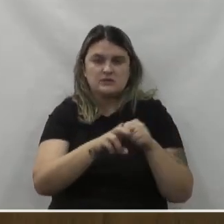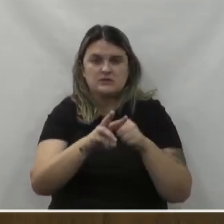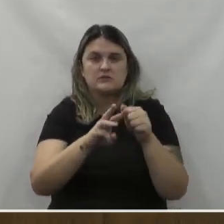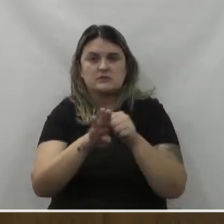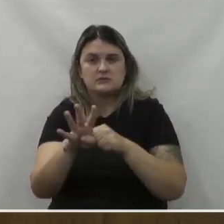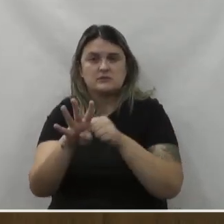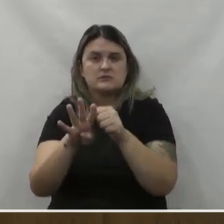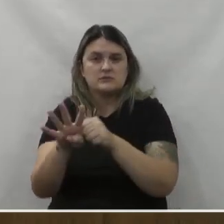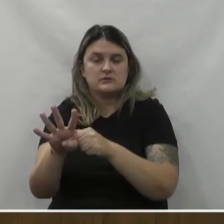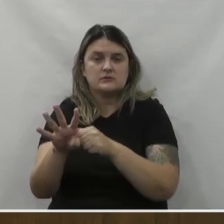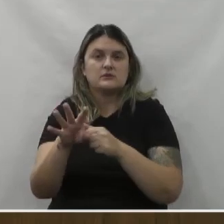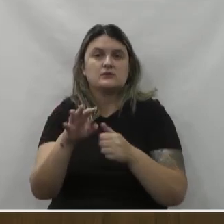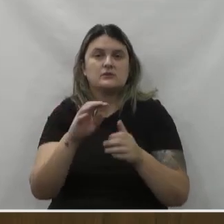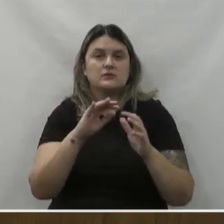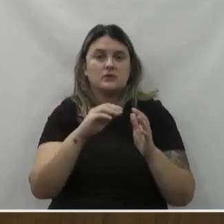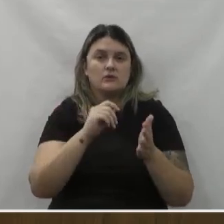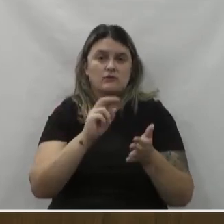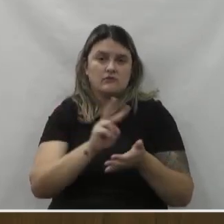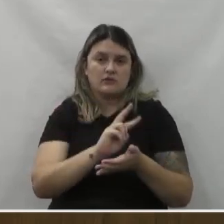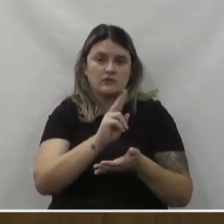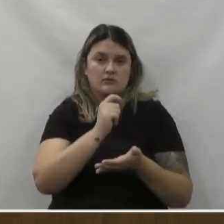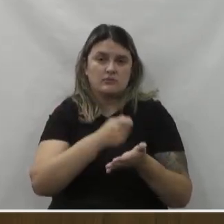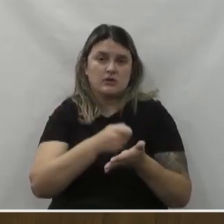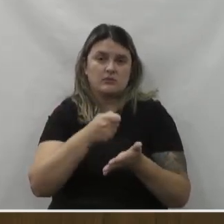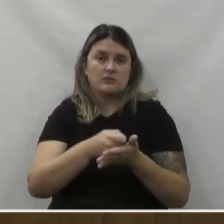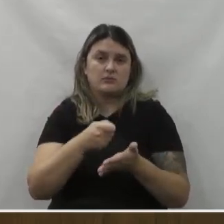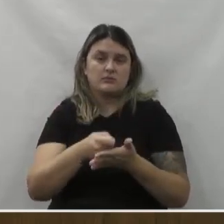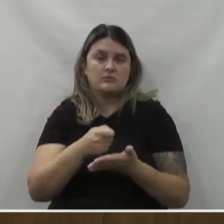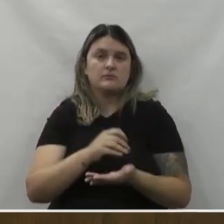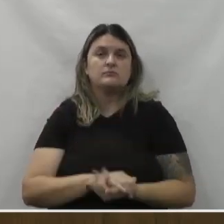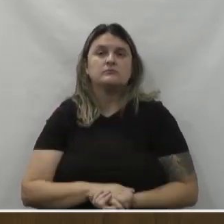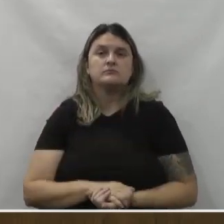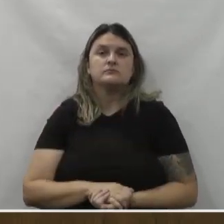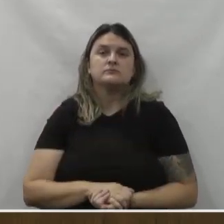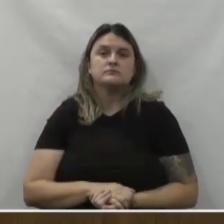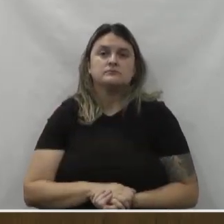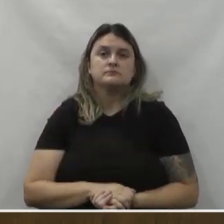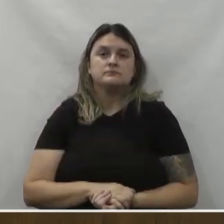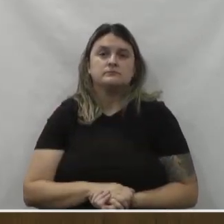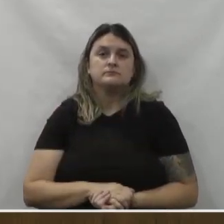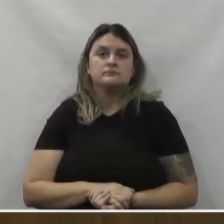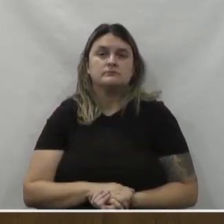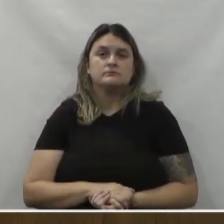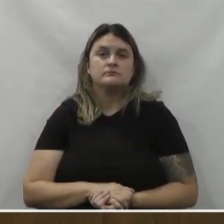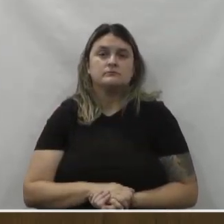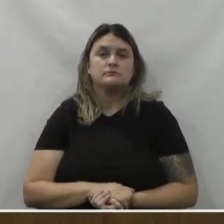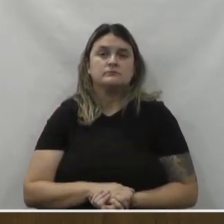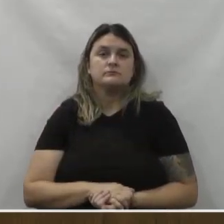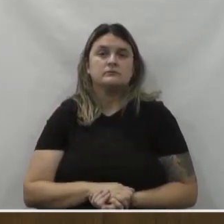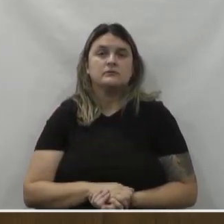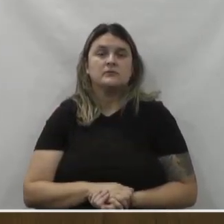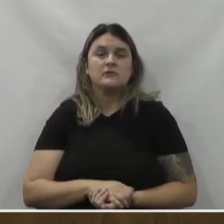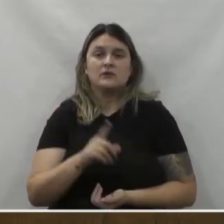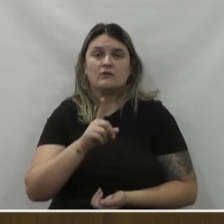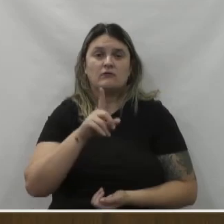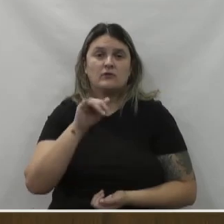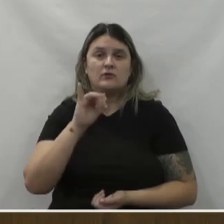sempre estar, né, mexendo no bolso do contribuinte final, no bolso do munícipe, da população, e isso não